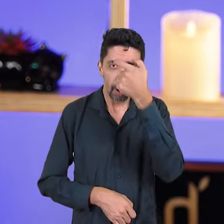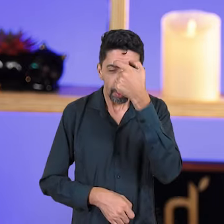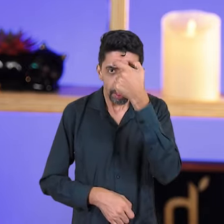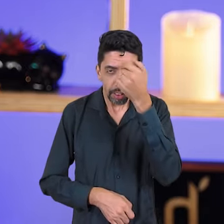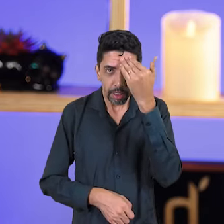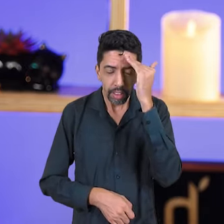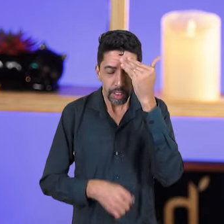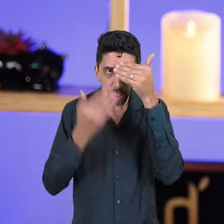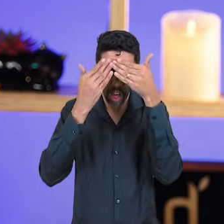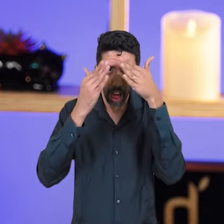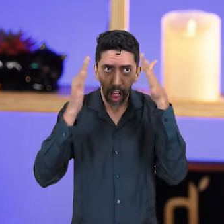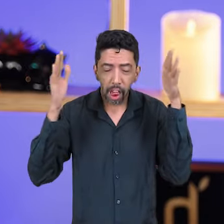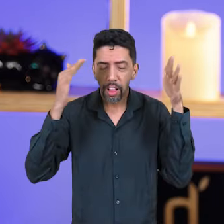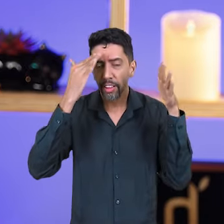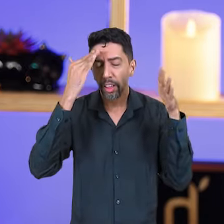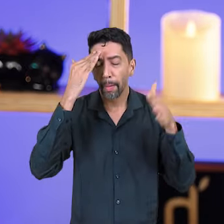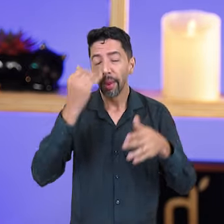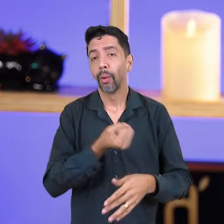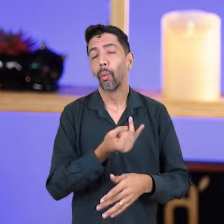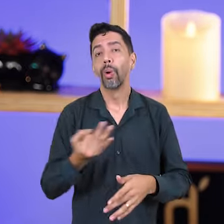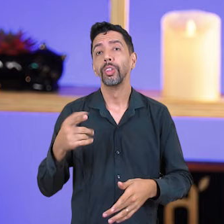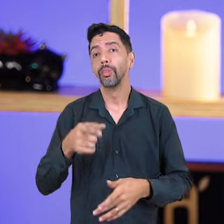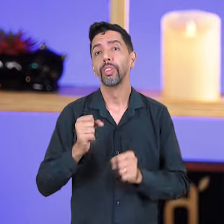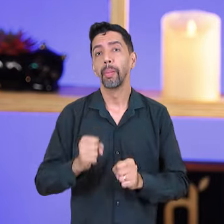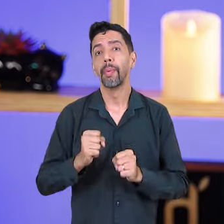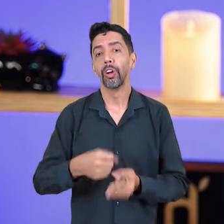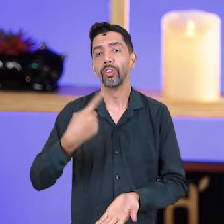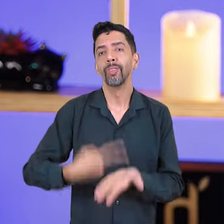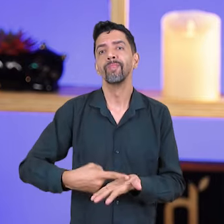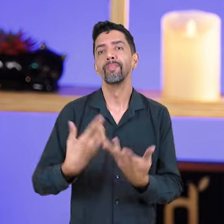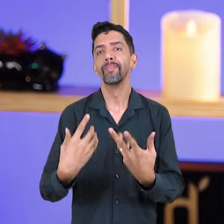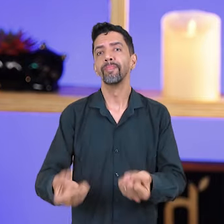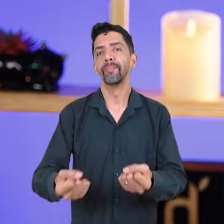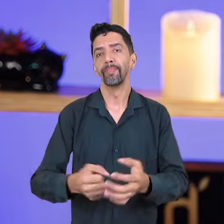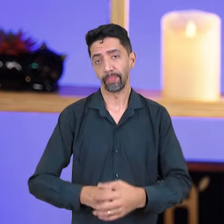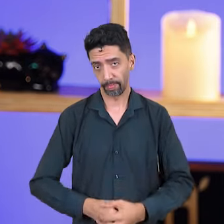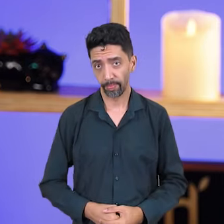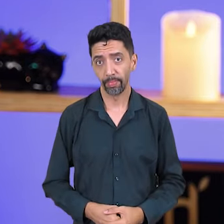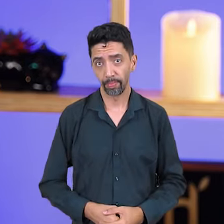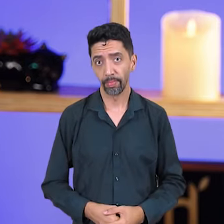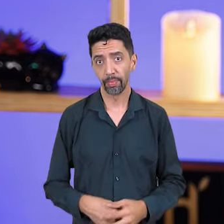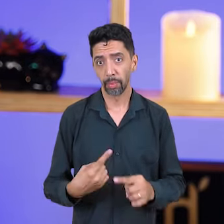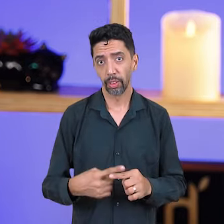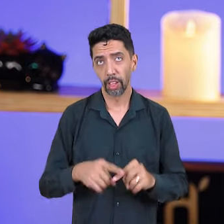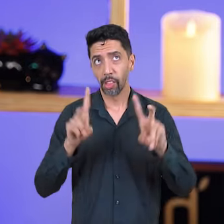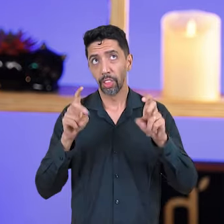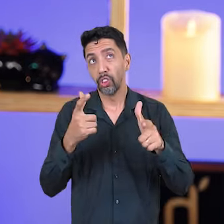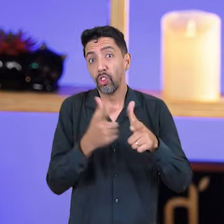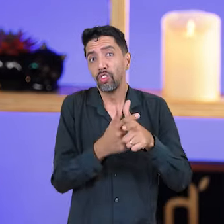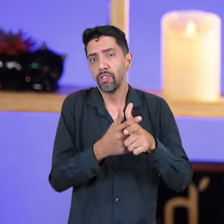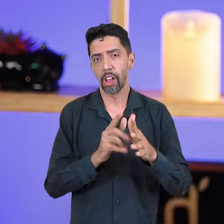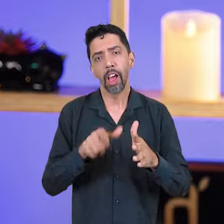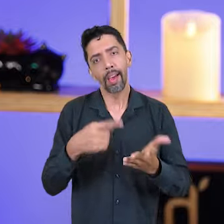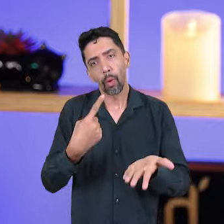precisamos saber exatamente o quanto nós podemos nos comprometer de compromissos que chamamos